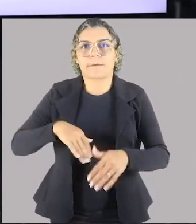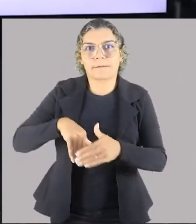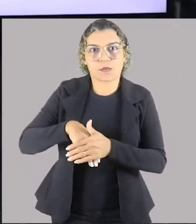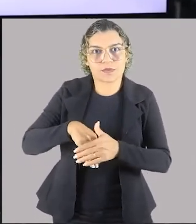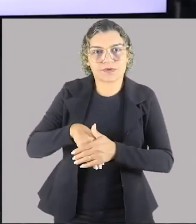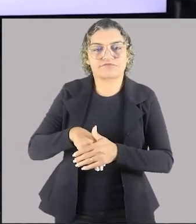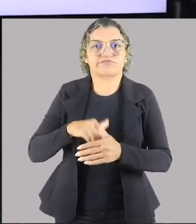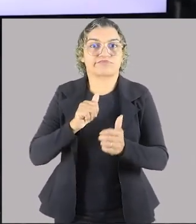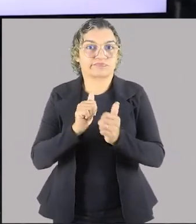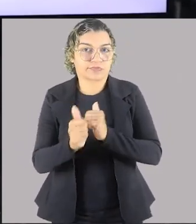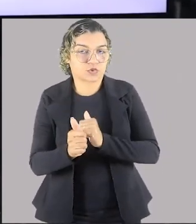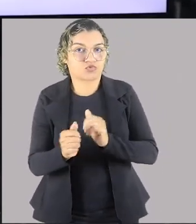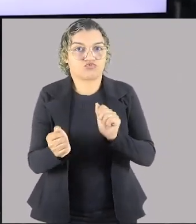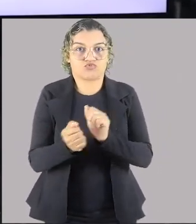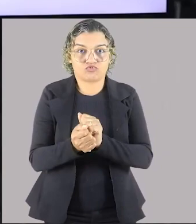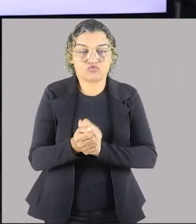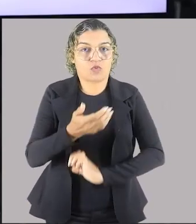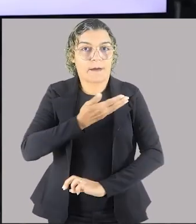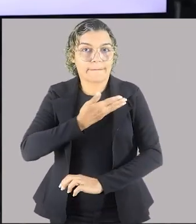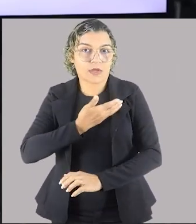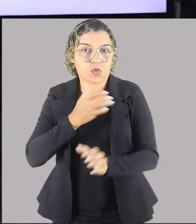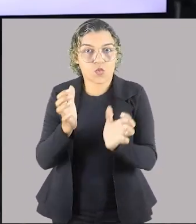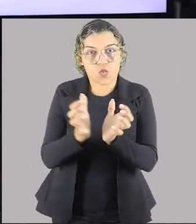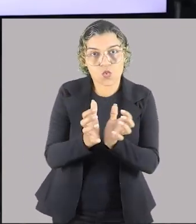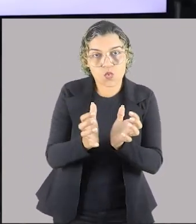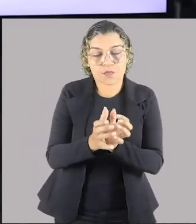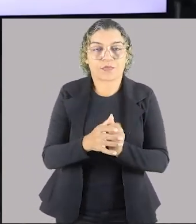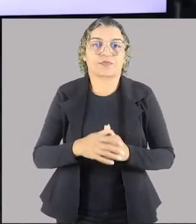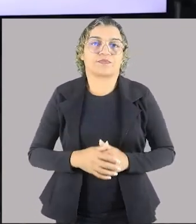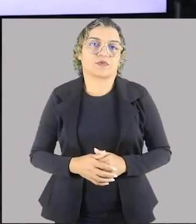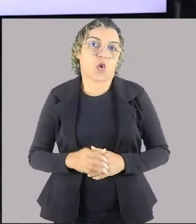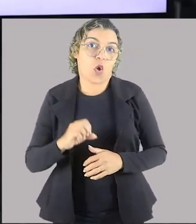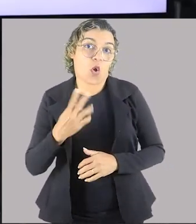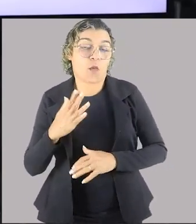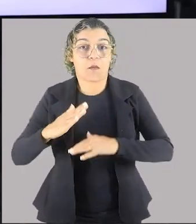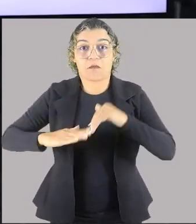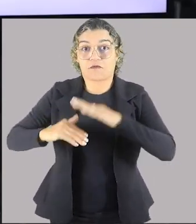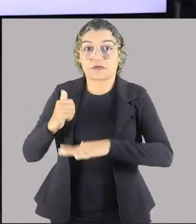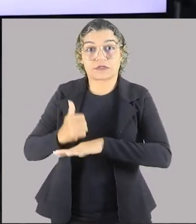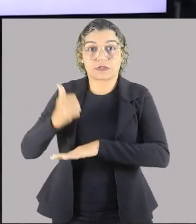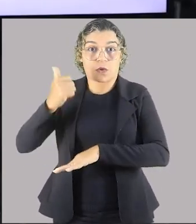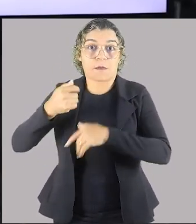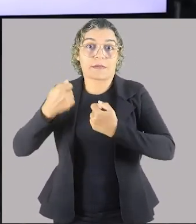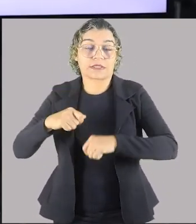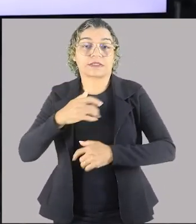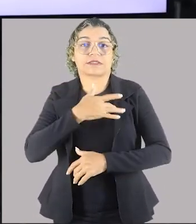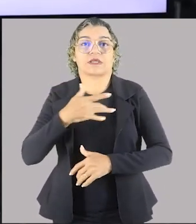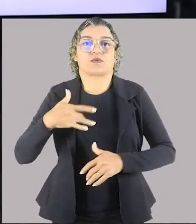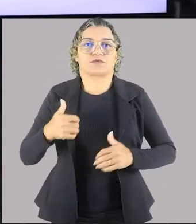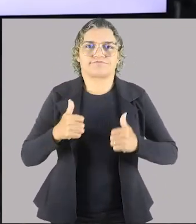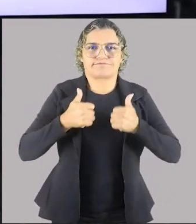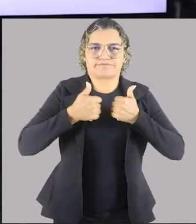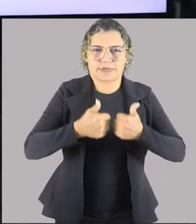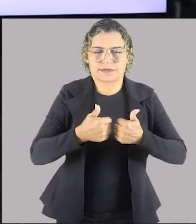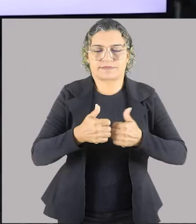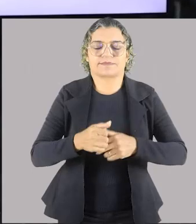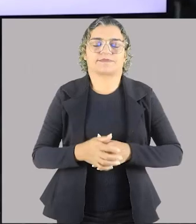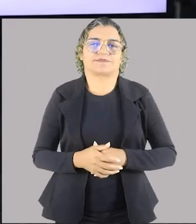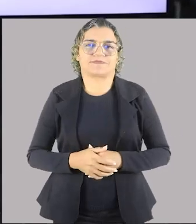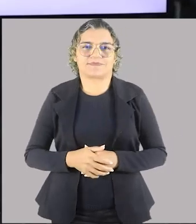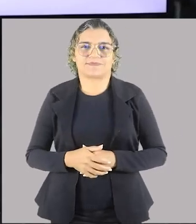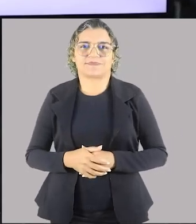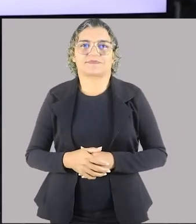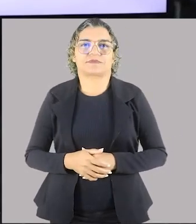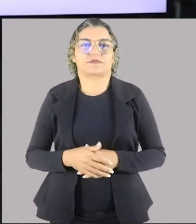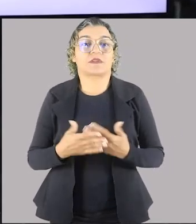né, com os colegas, ou para jogar esse futebol profissionalmente, é necessário que tenha uma boa aptidão física.